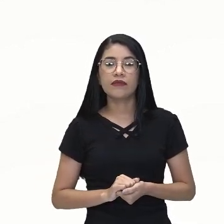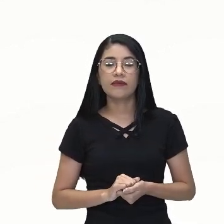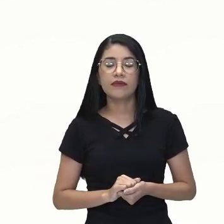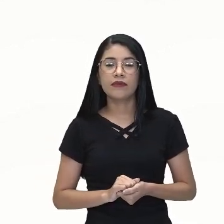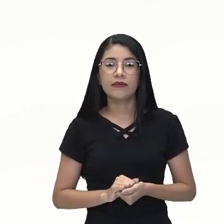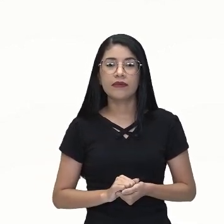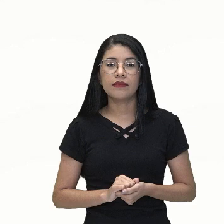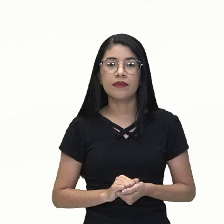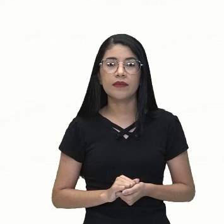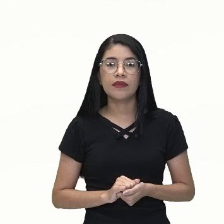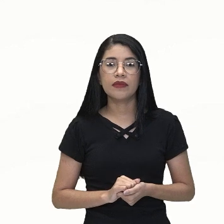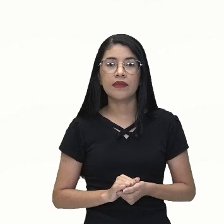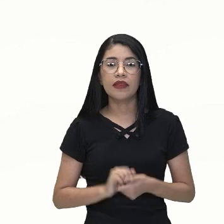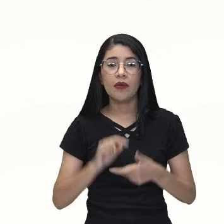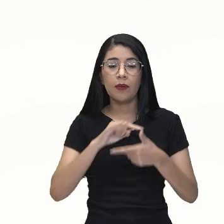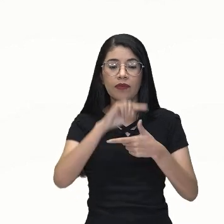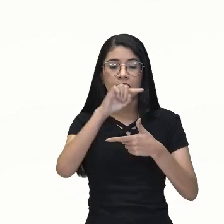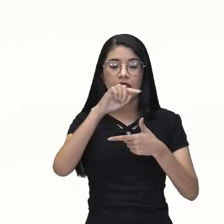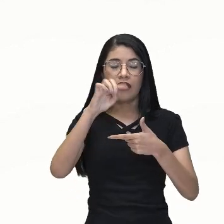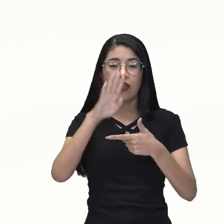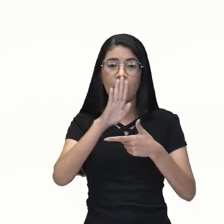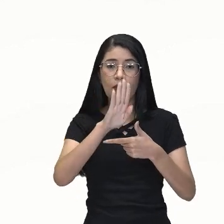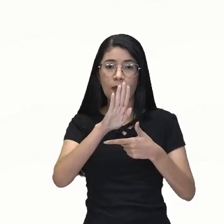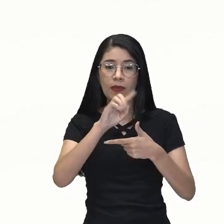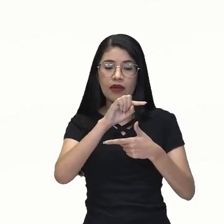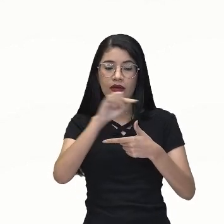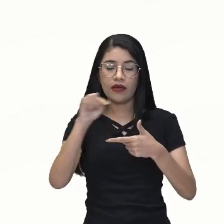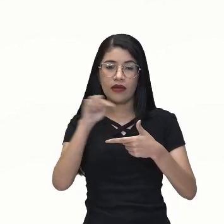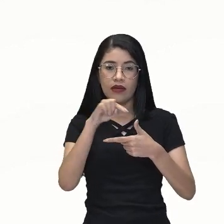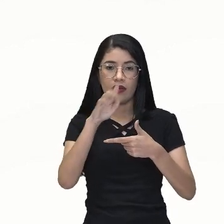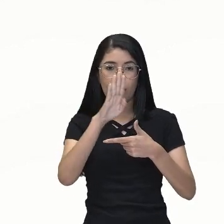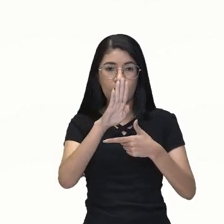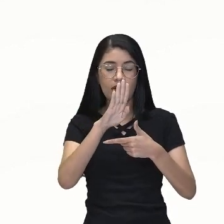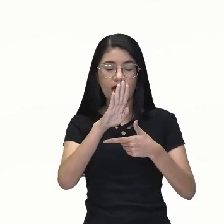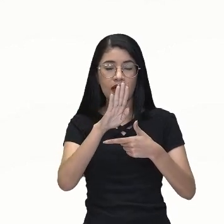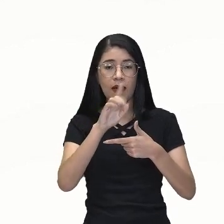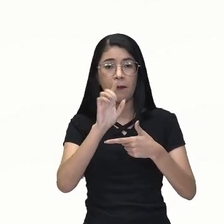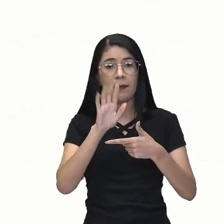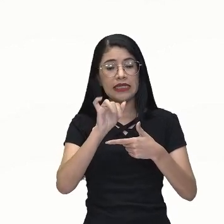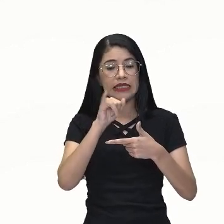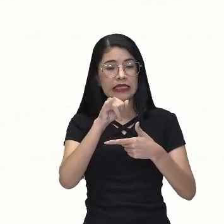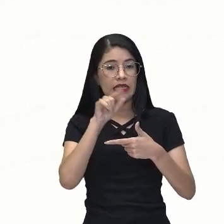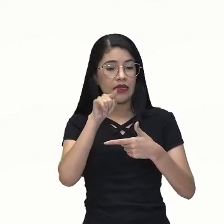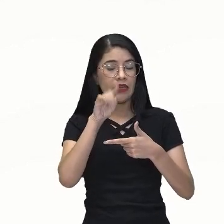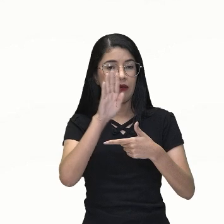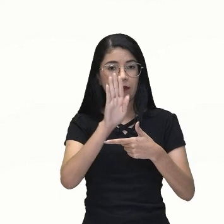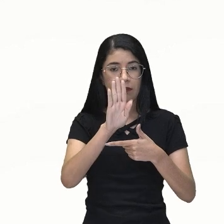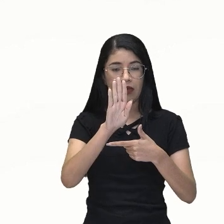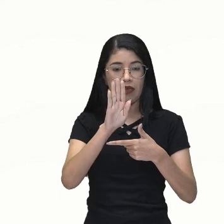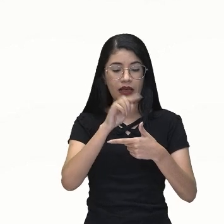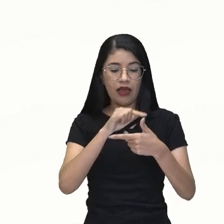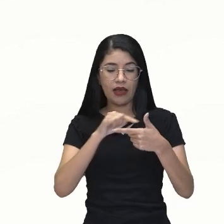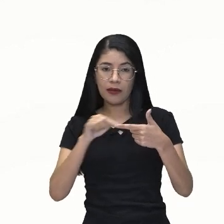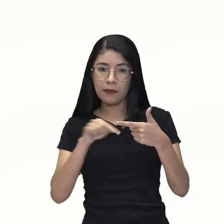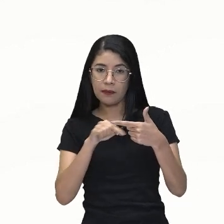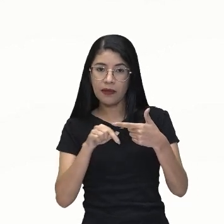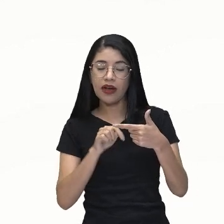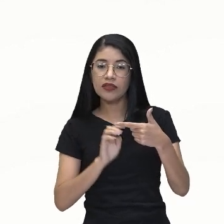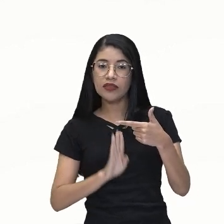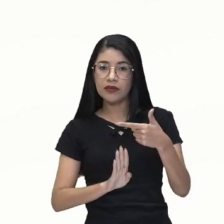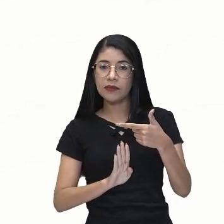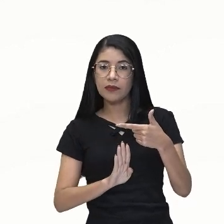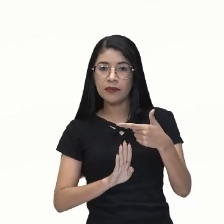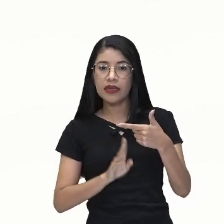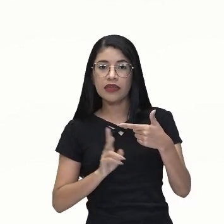Esse lado aqui em cima, eu estou chamando de lado B. Se é lado B em cima, embaixo também será